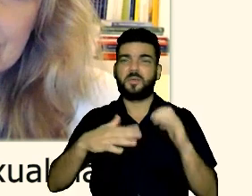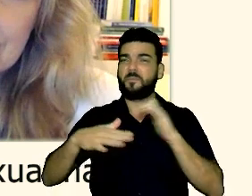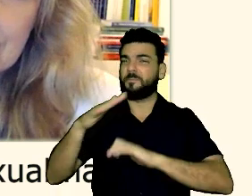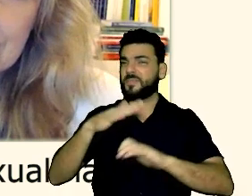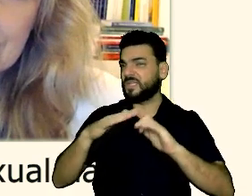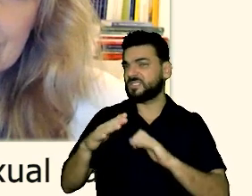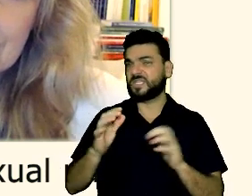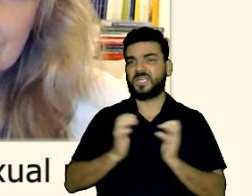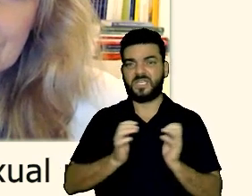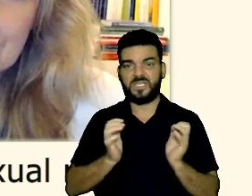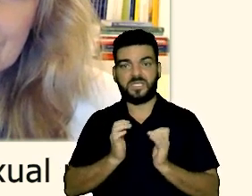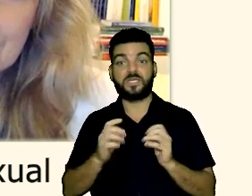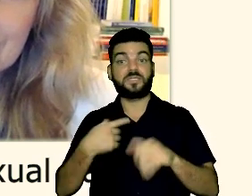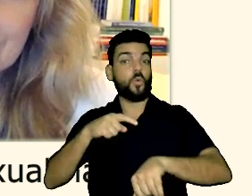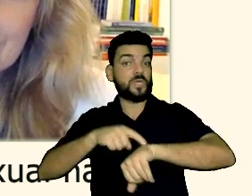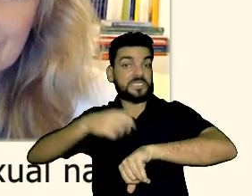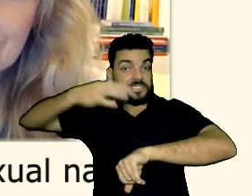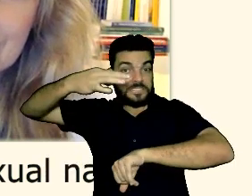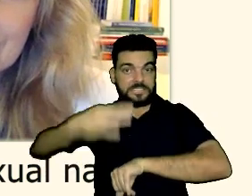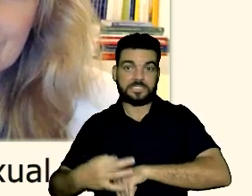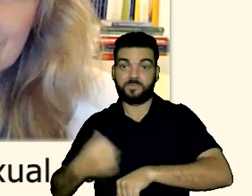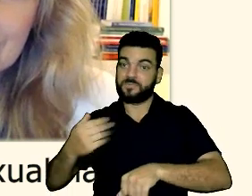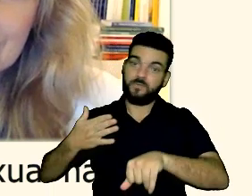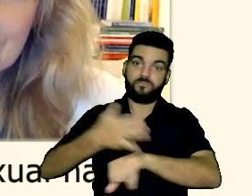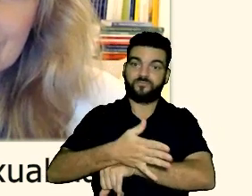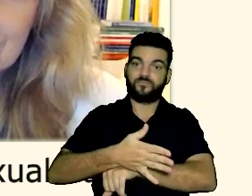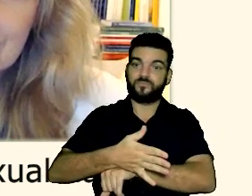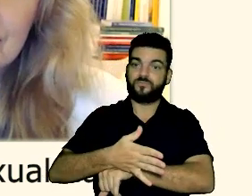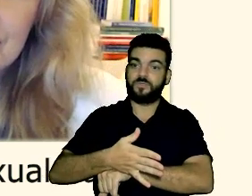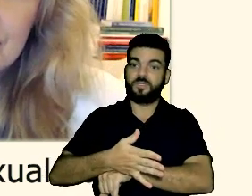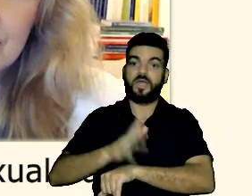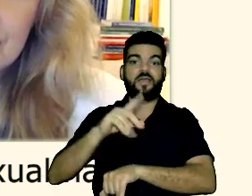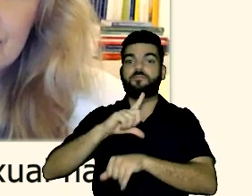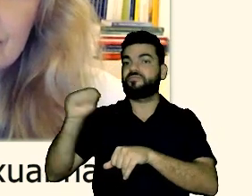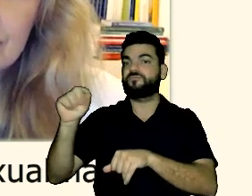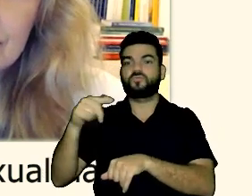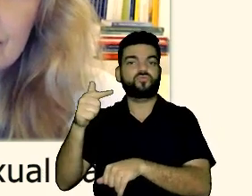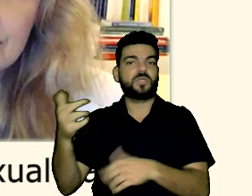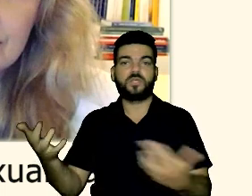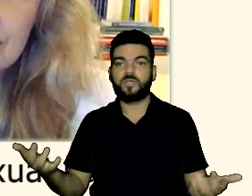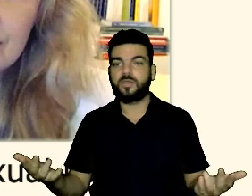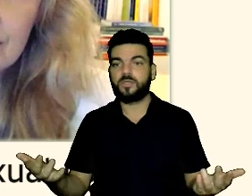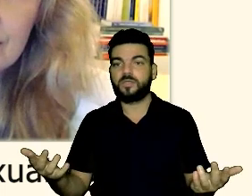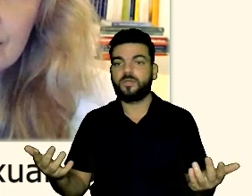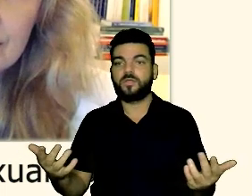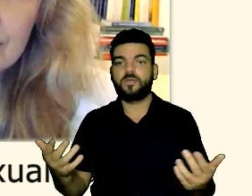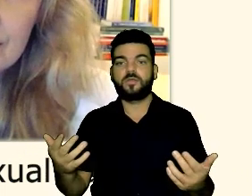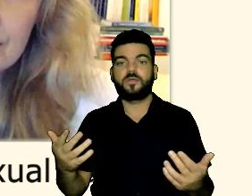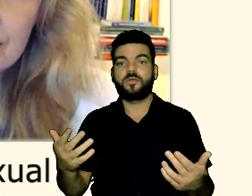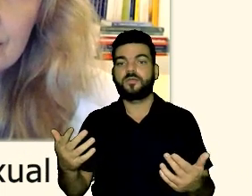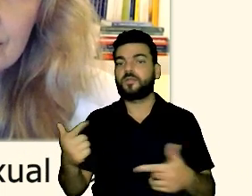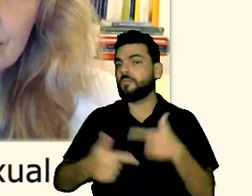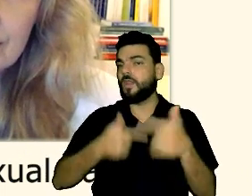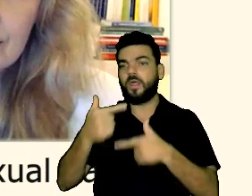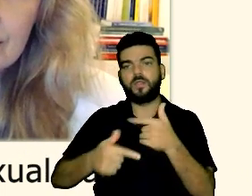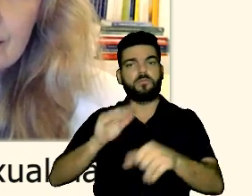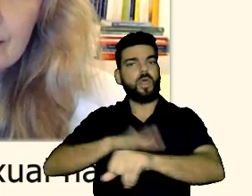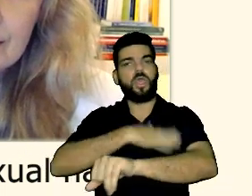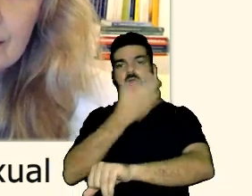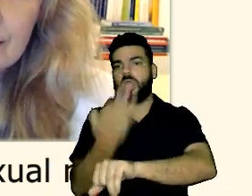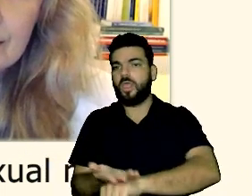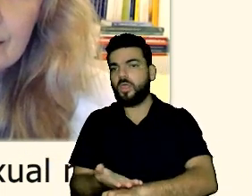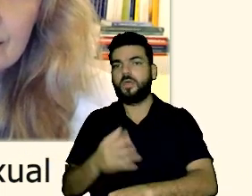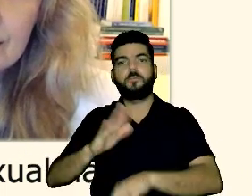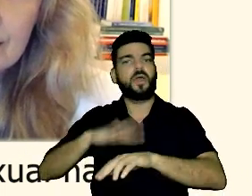principalmente para quem trabalha em grandes empresas e que tem aquela coisa, entra no horário e nunca tem hora para sair e está